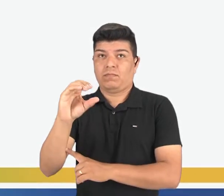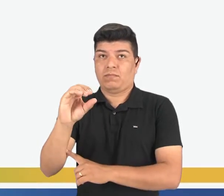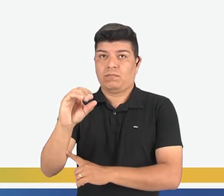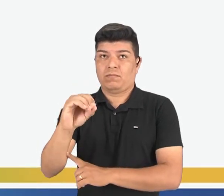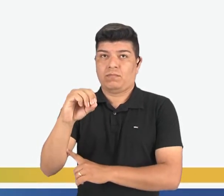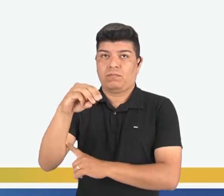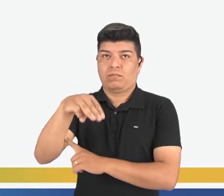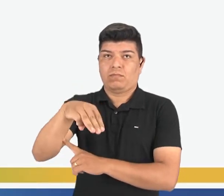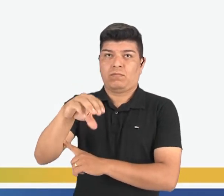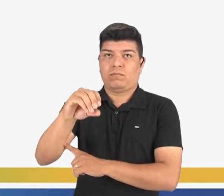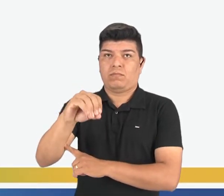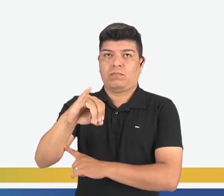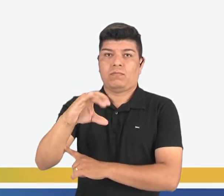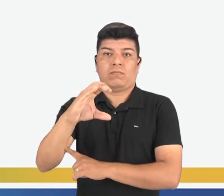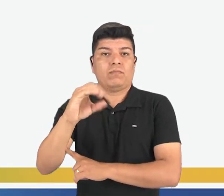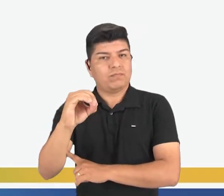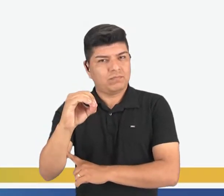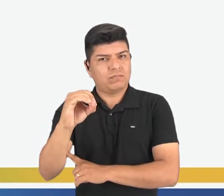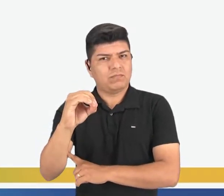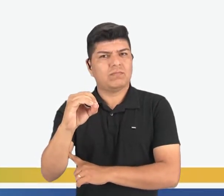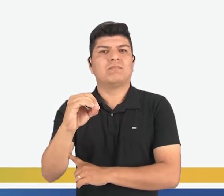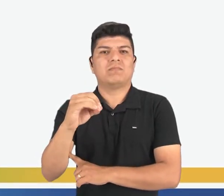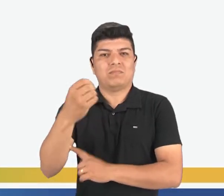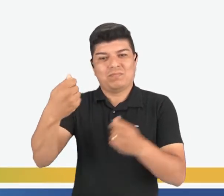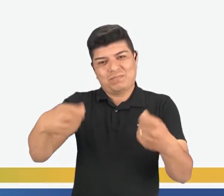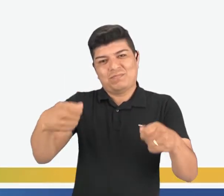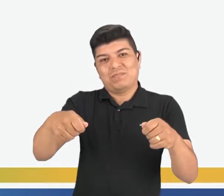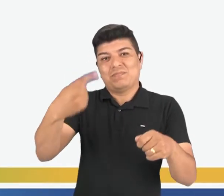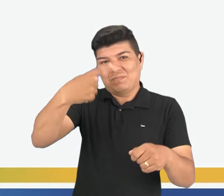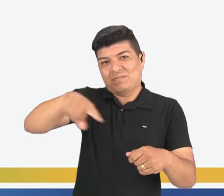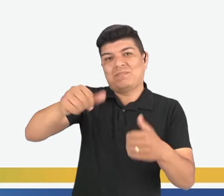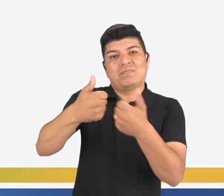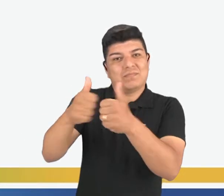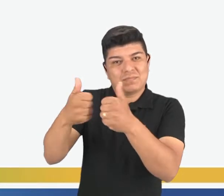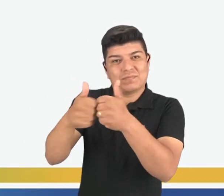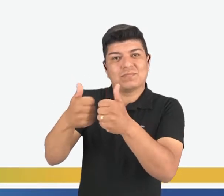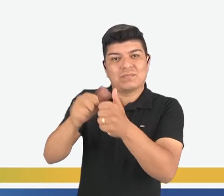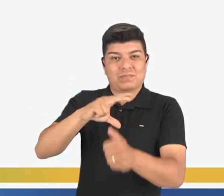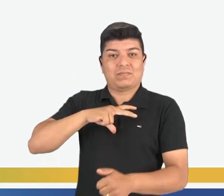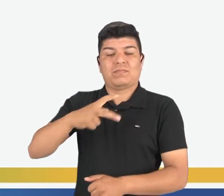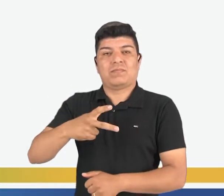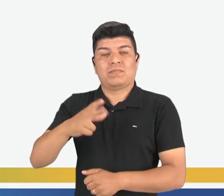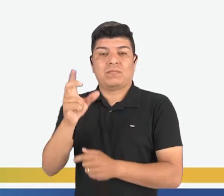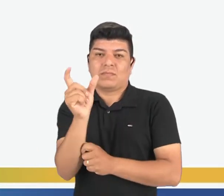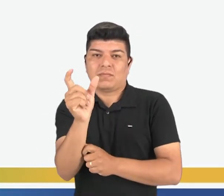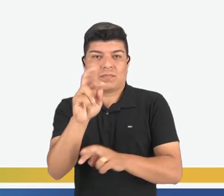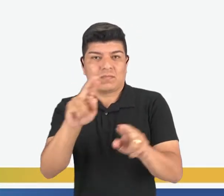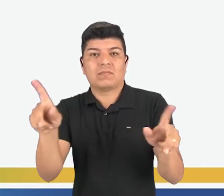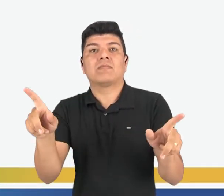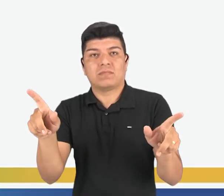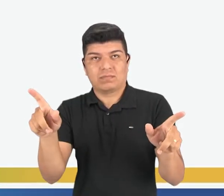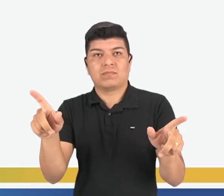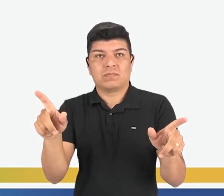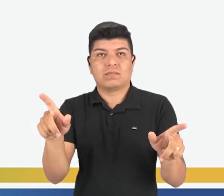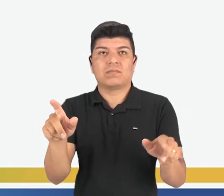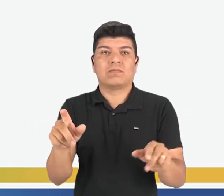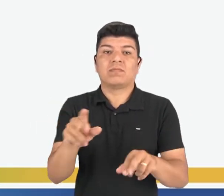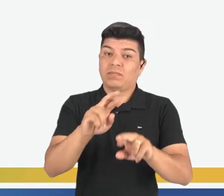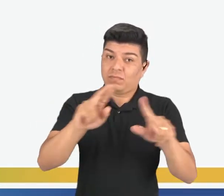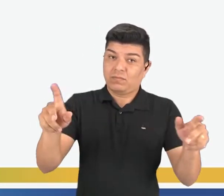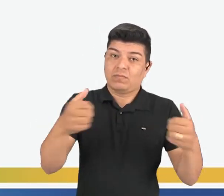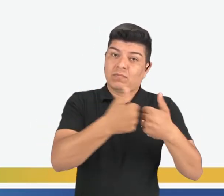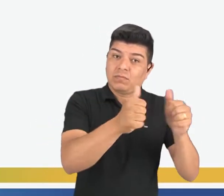comboio. Menino, preciso pegar um comboio para ir para o trabalho. Então, olha só, comboio tem muito diferente de trem,